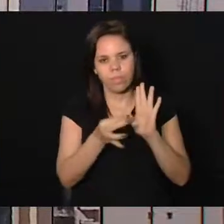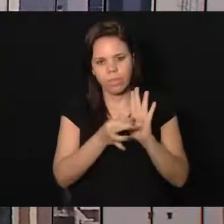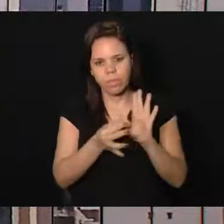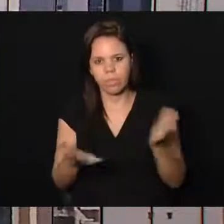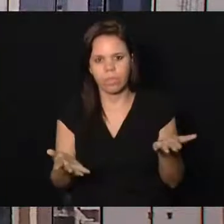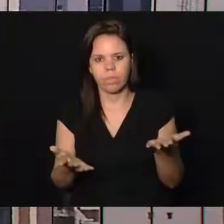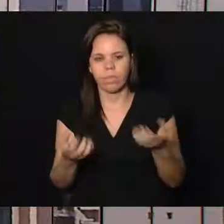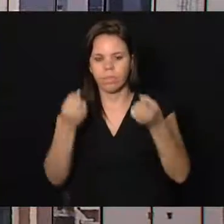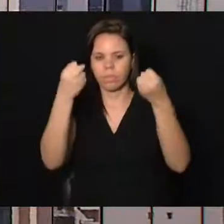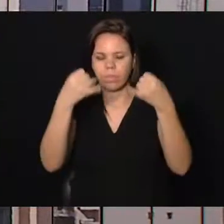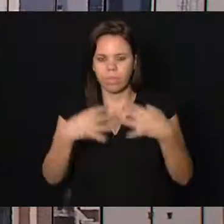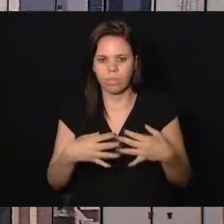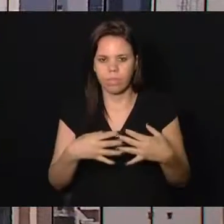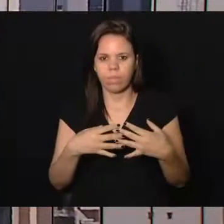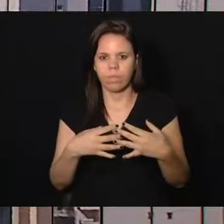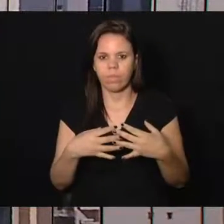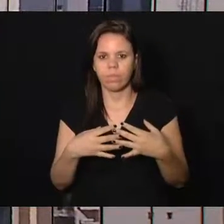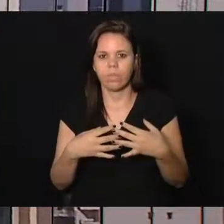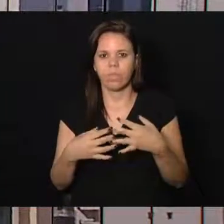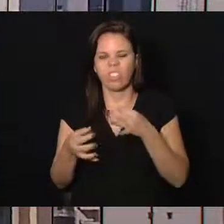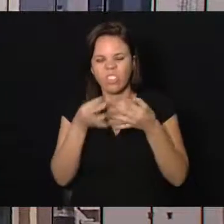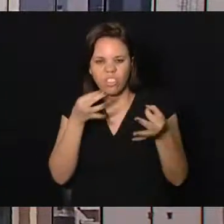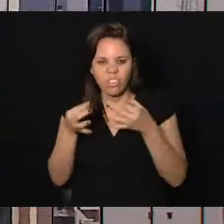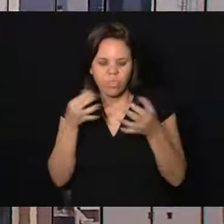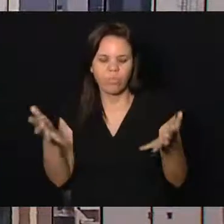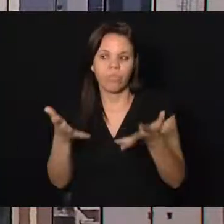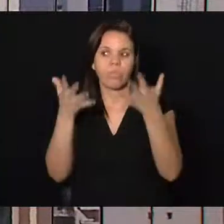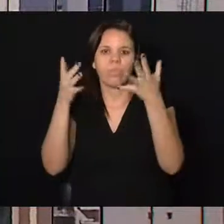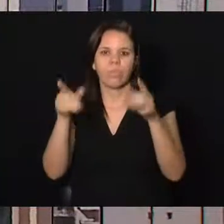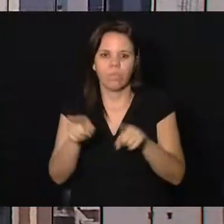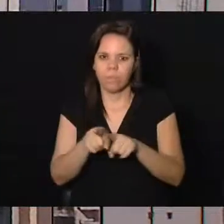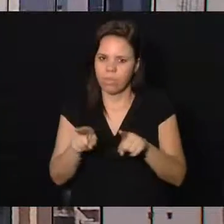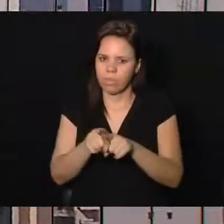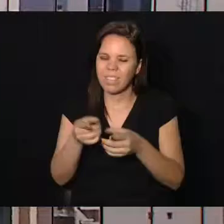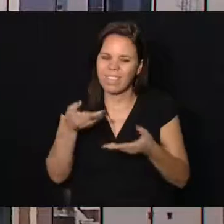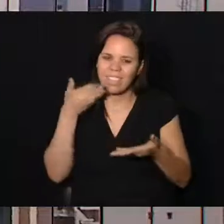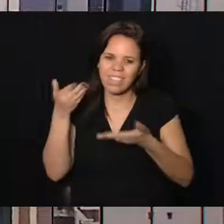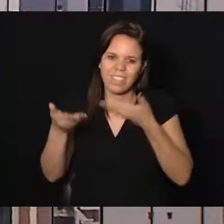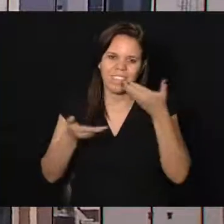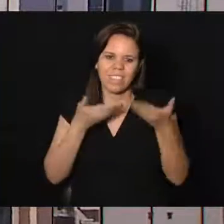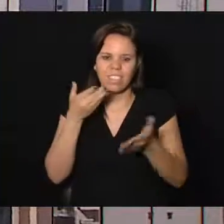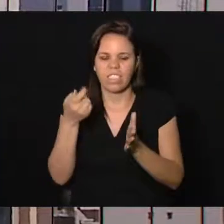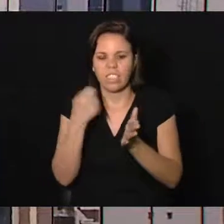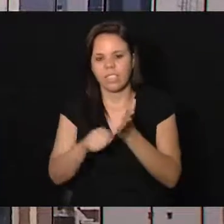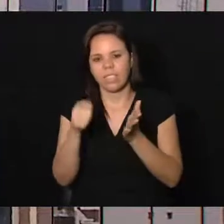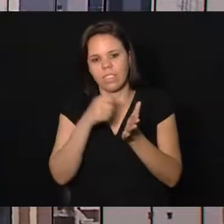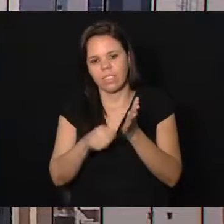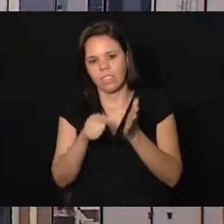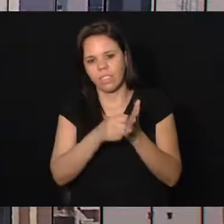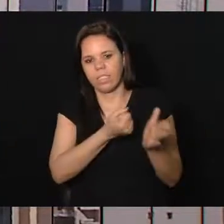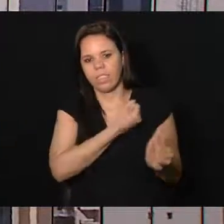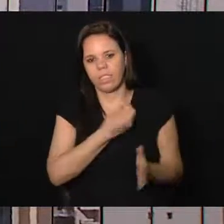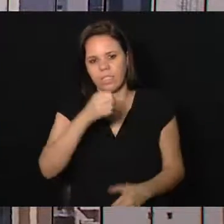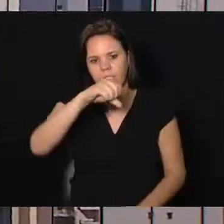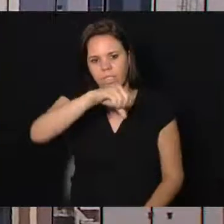sugestões, comentários, críticas construtivas, elogios. Anote o número aí,